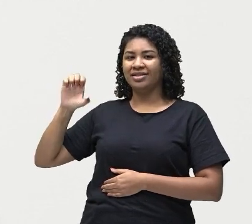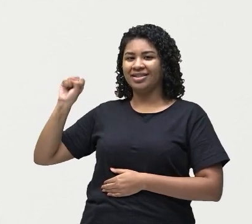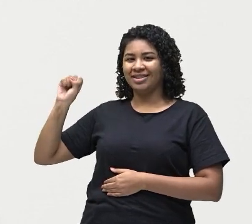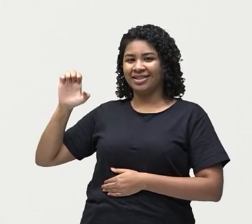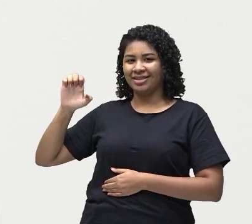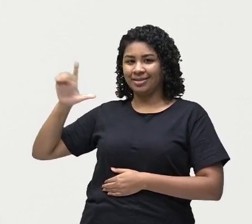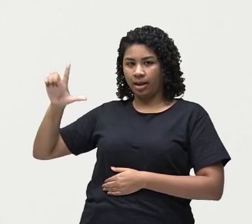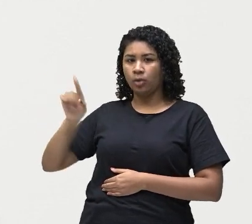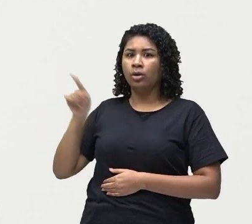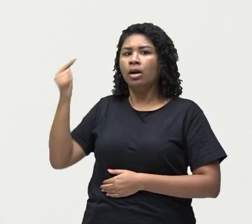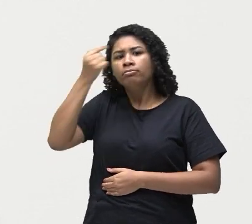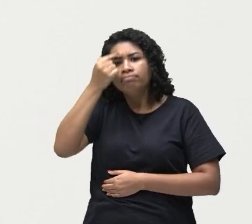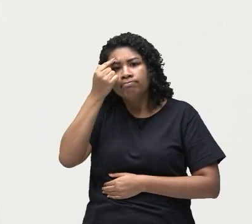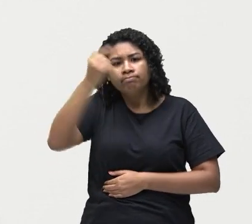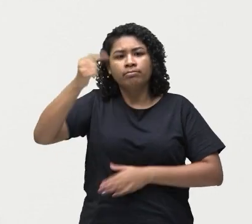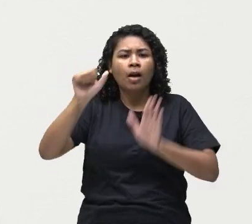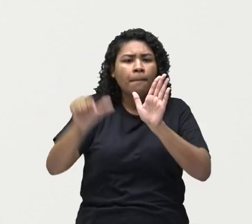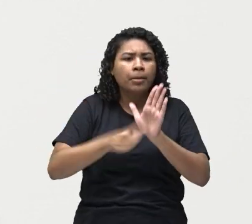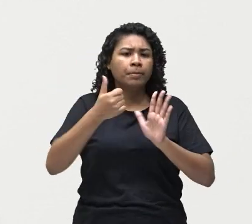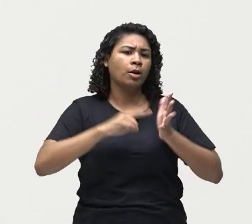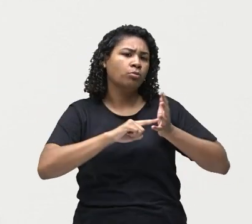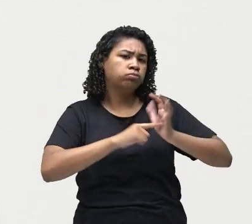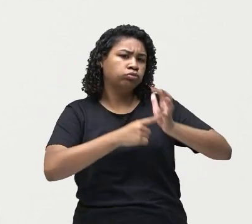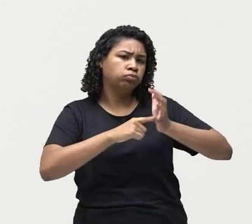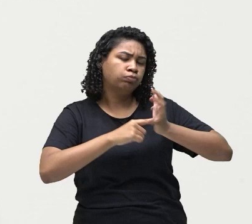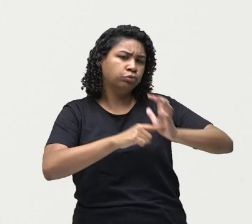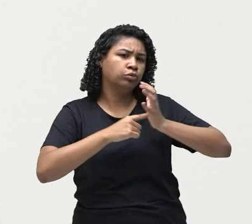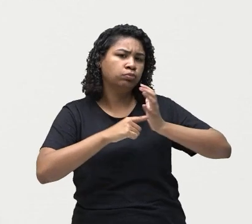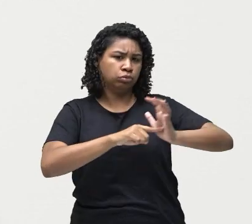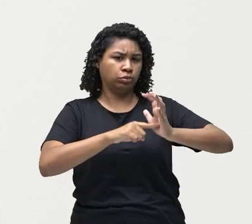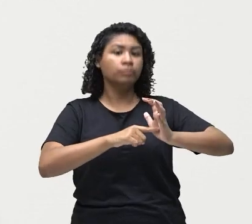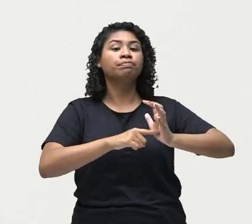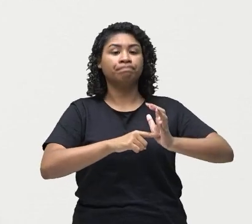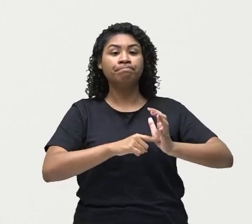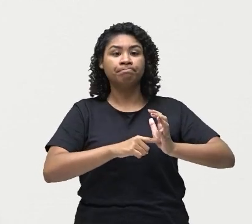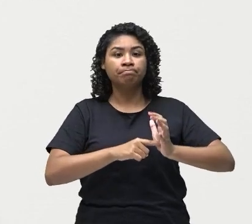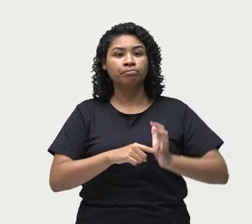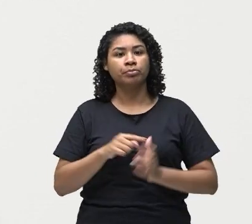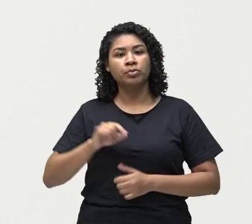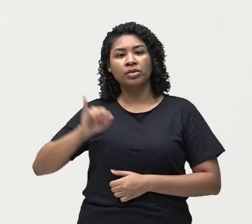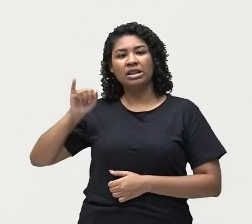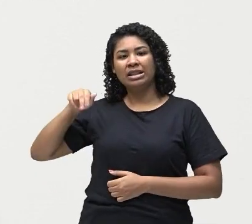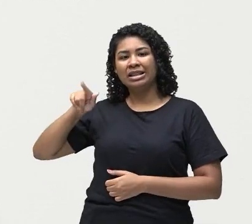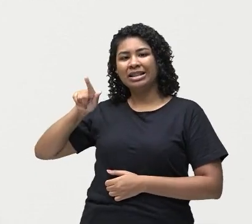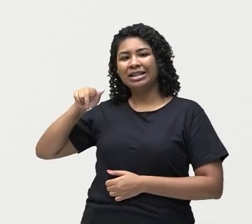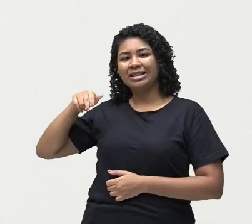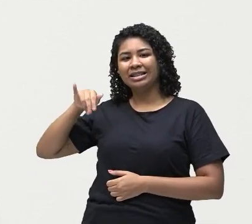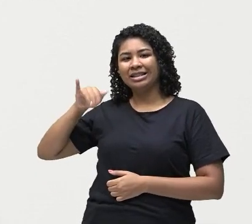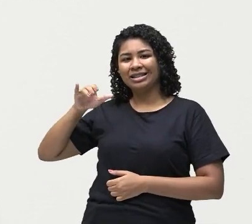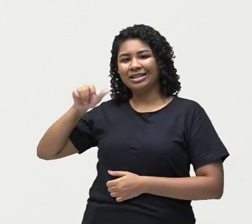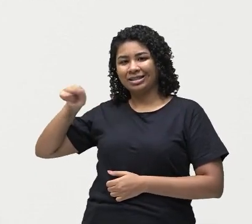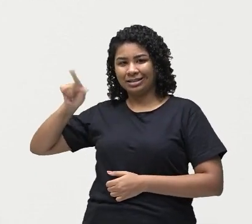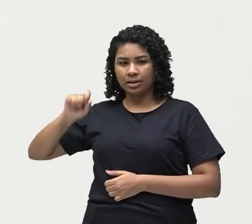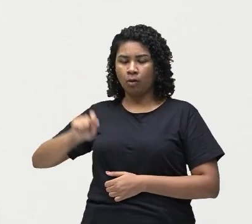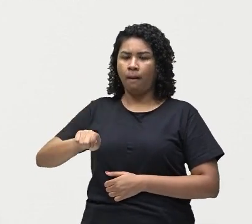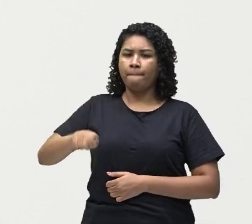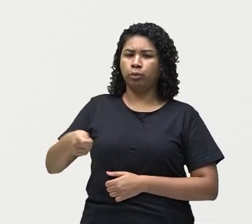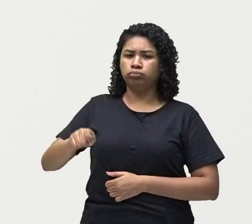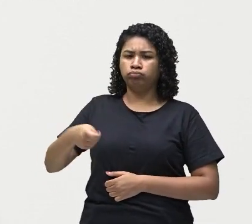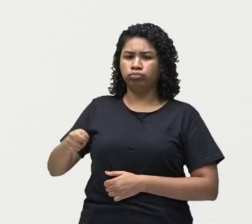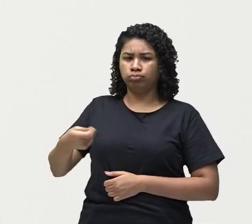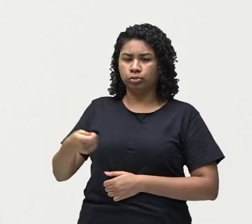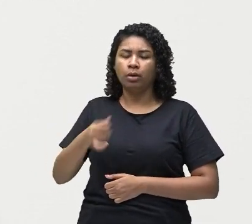compressão de carga compactada as máquinas que impulsionam veículos pesados como